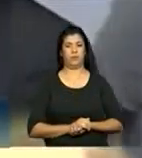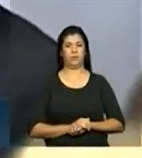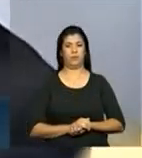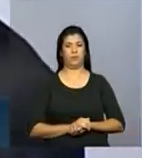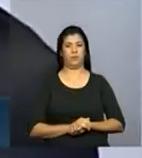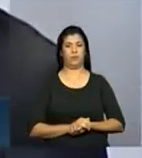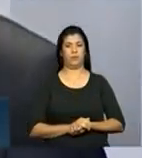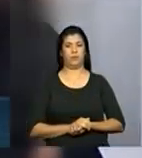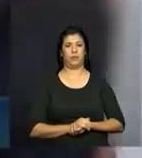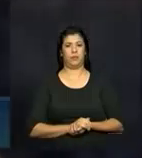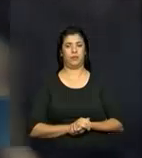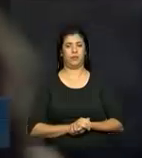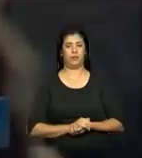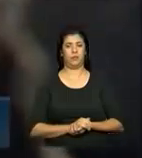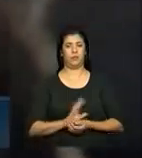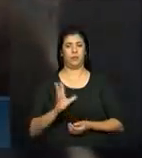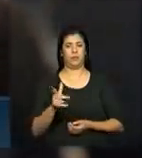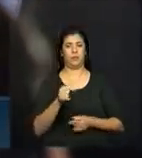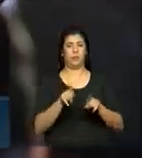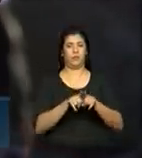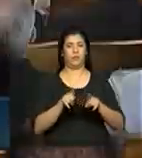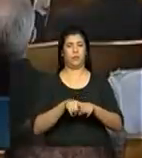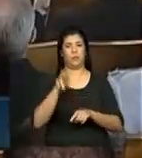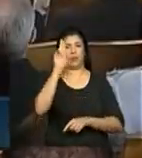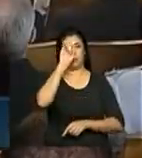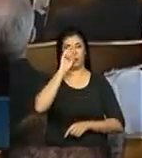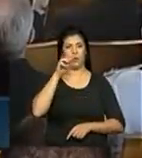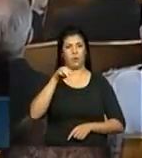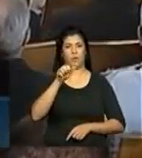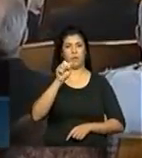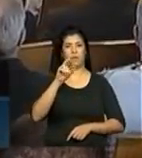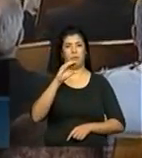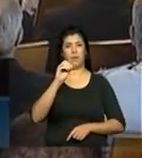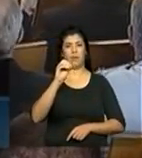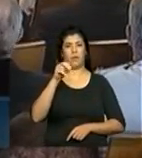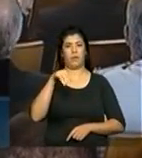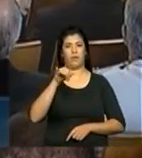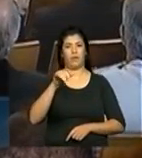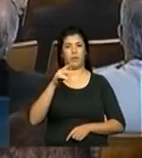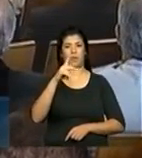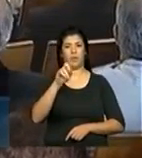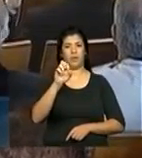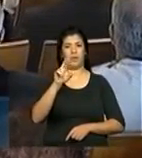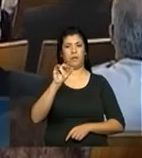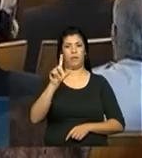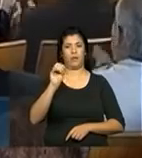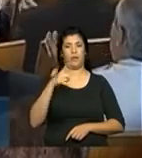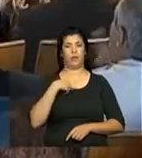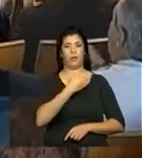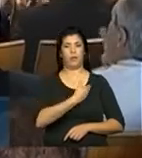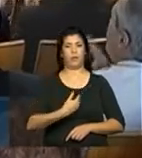Federal, o excelentíssimo senhor Marcone Perilo, governador do estado de